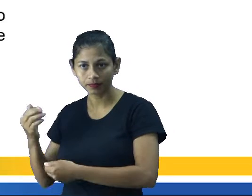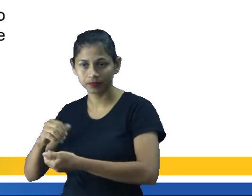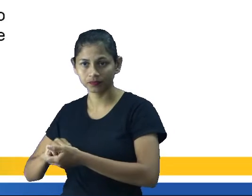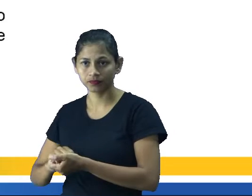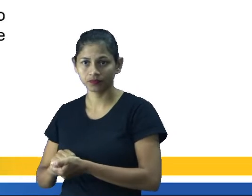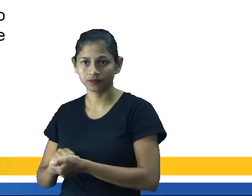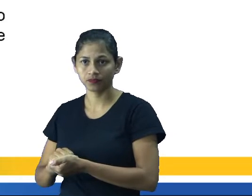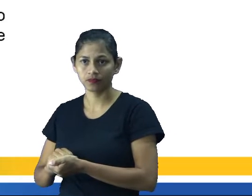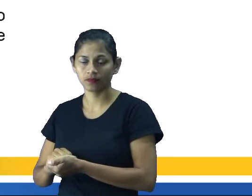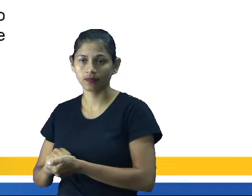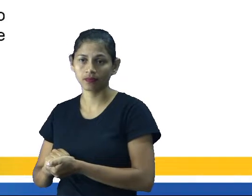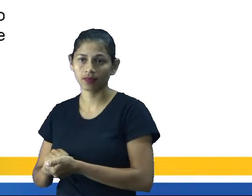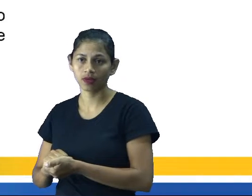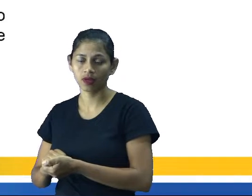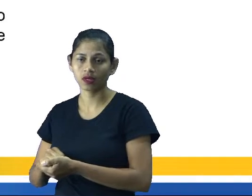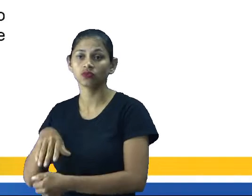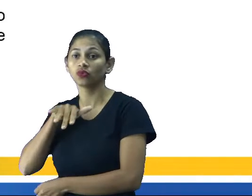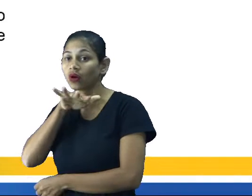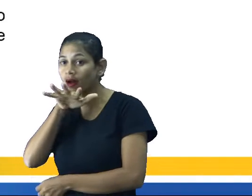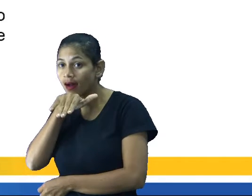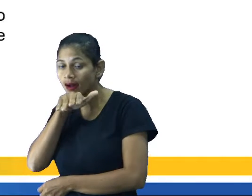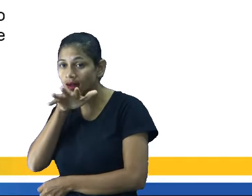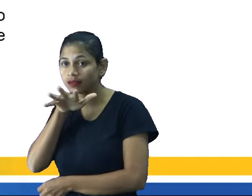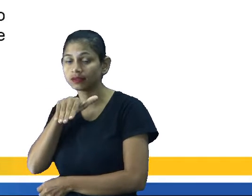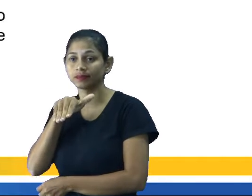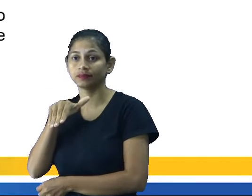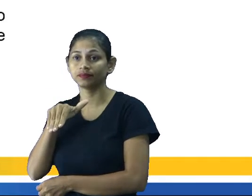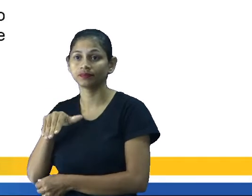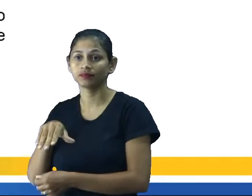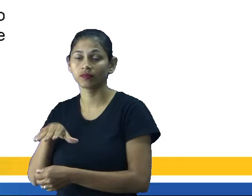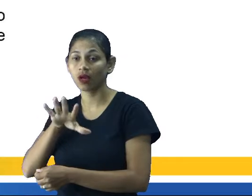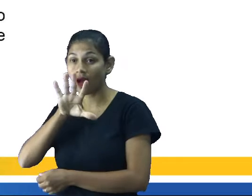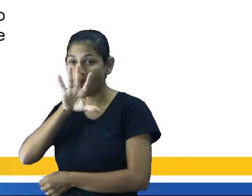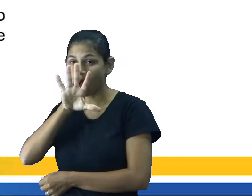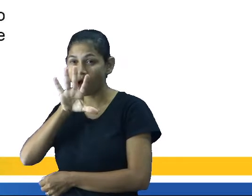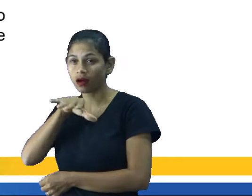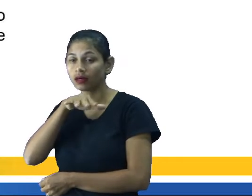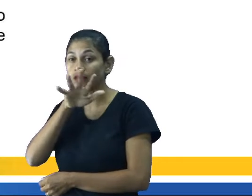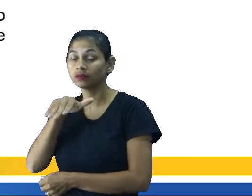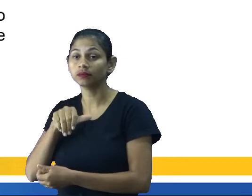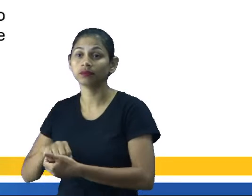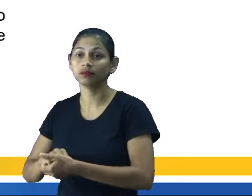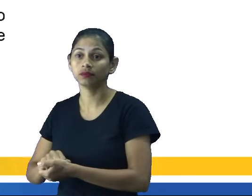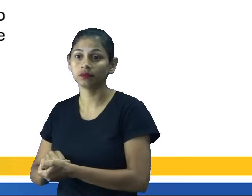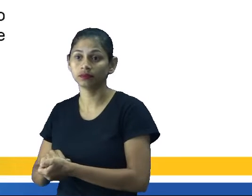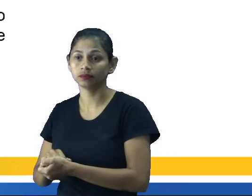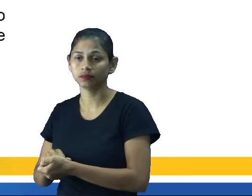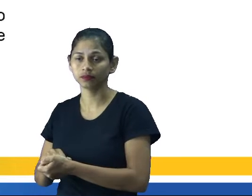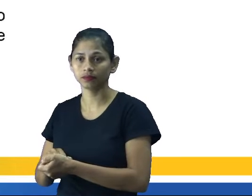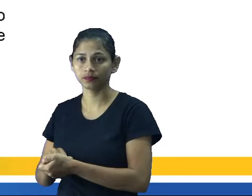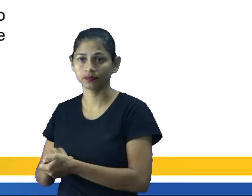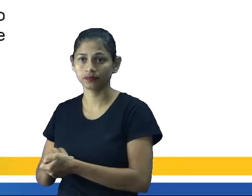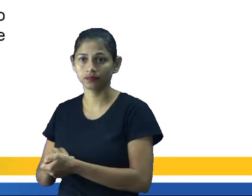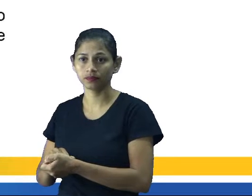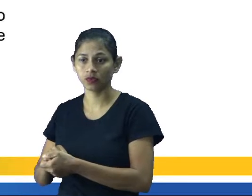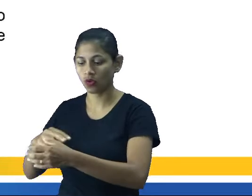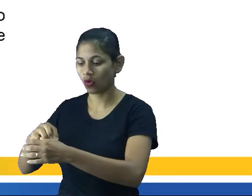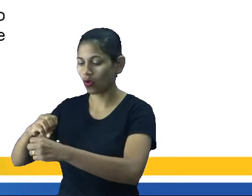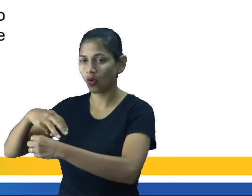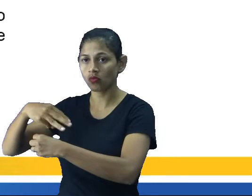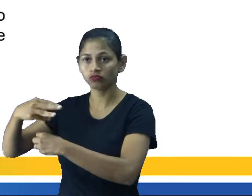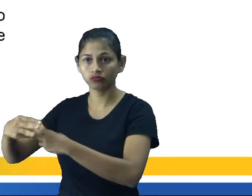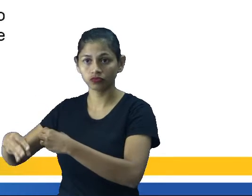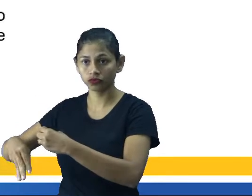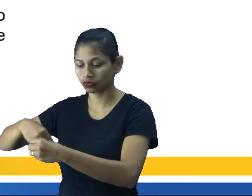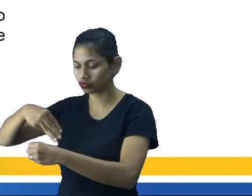né? Principalmente a do tipo animal. A principal diferença que diferencia de uma célula procarionte nesse caso é o envoltório